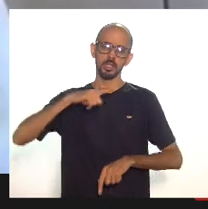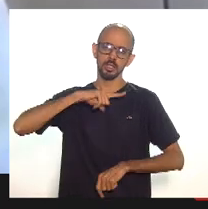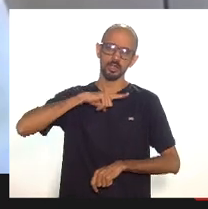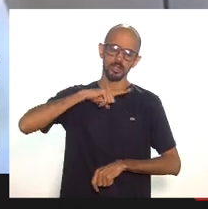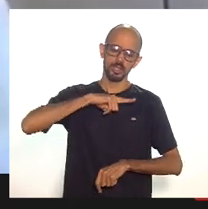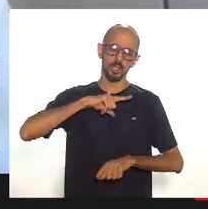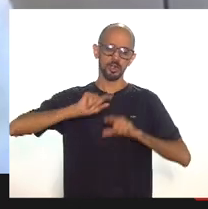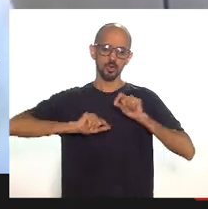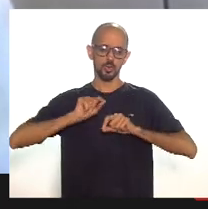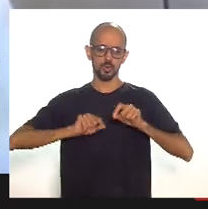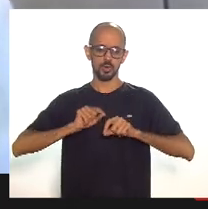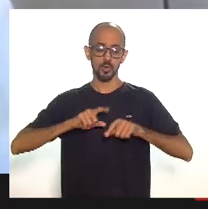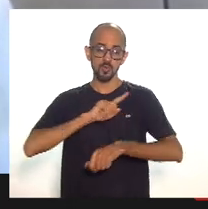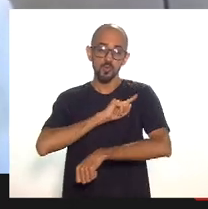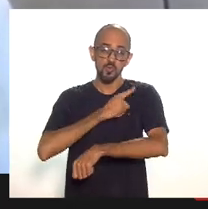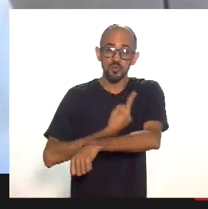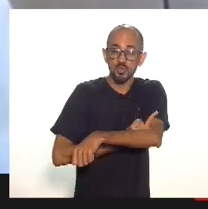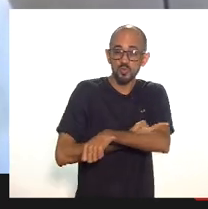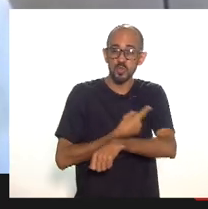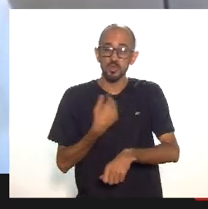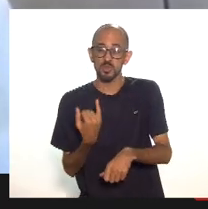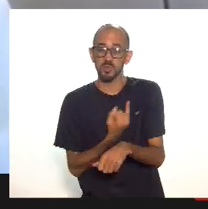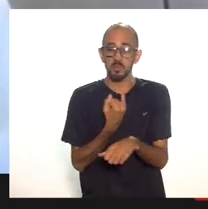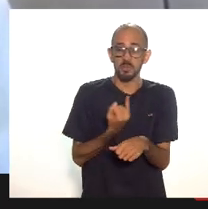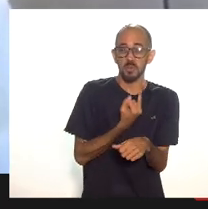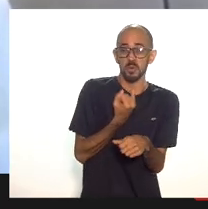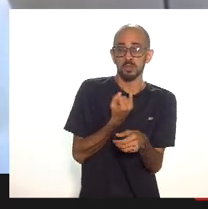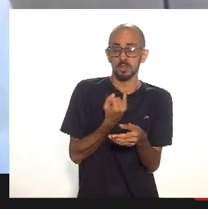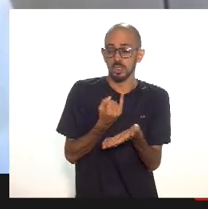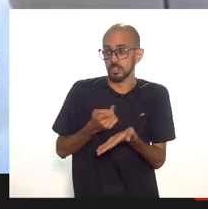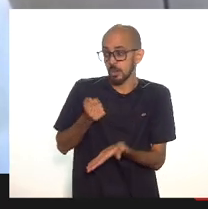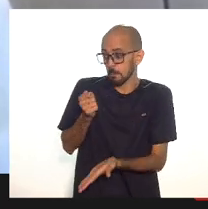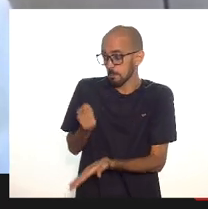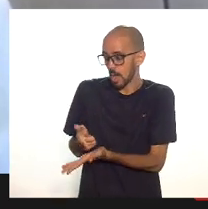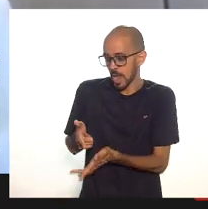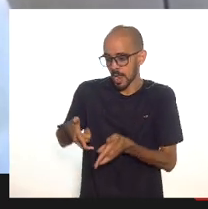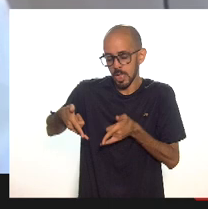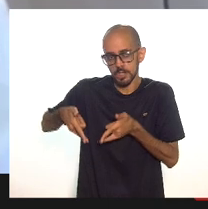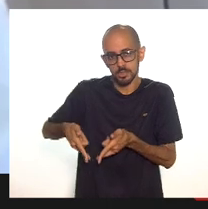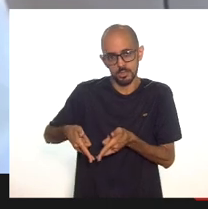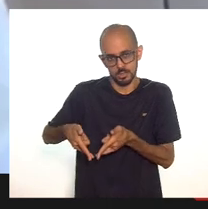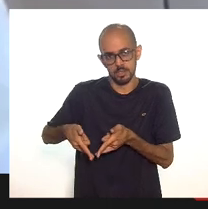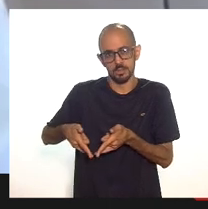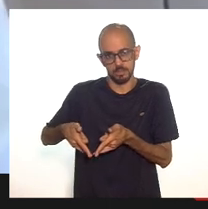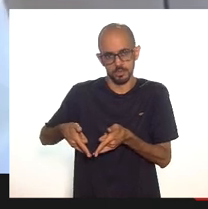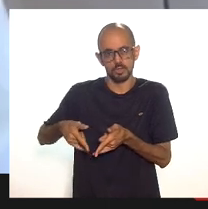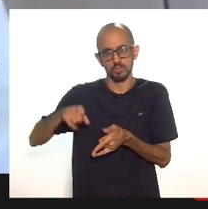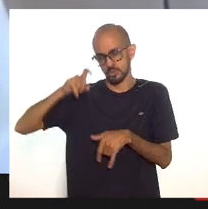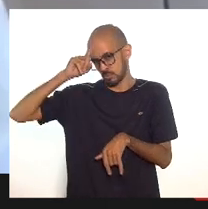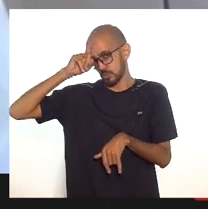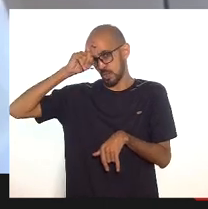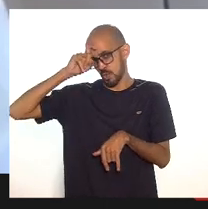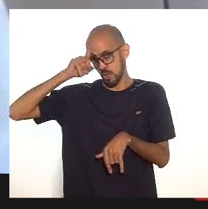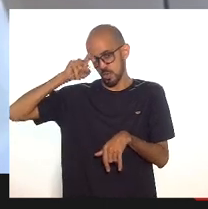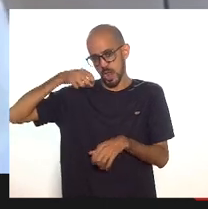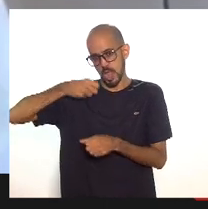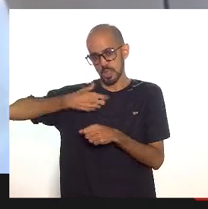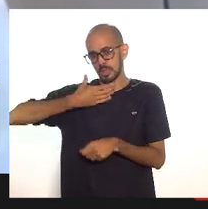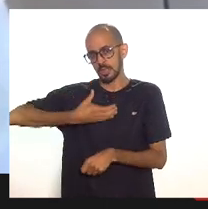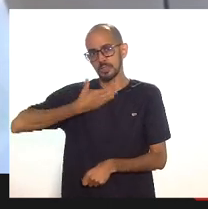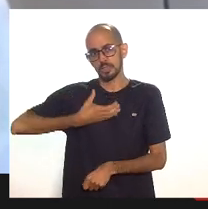forma importante com os custos desses leitos. E aí vale registrar que no final do ano o Ministério da Saúde